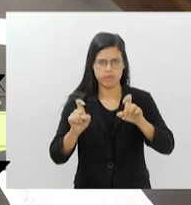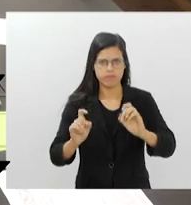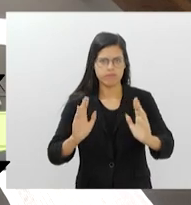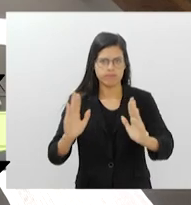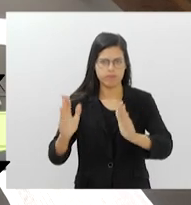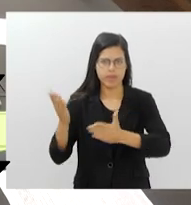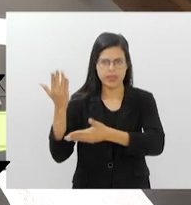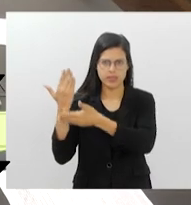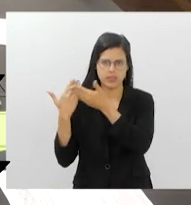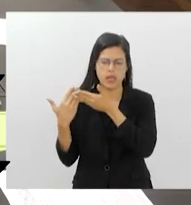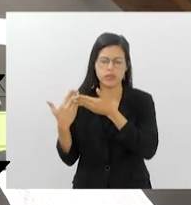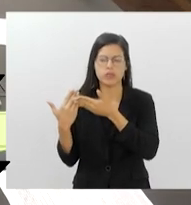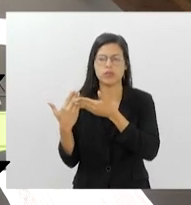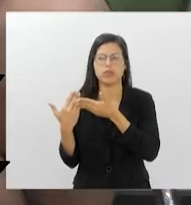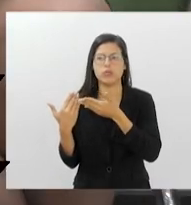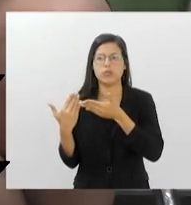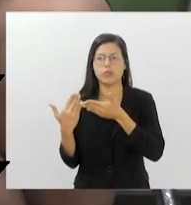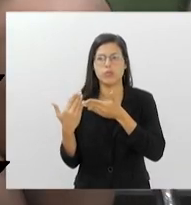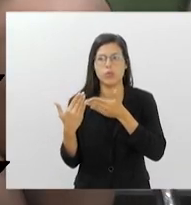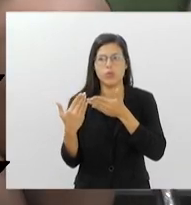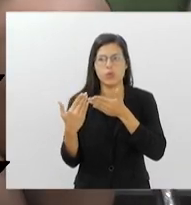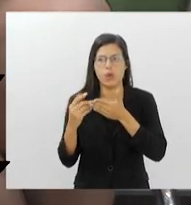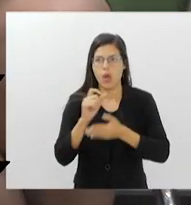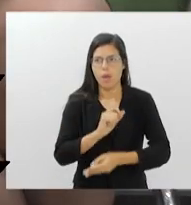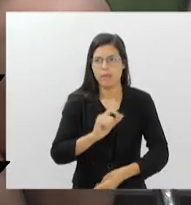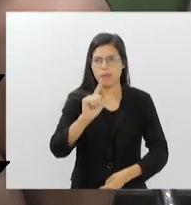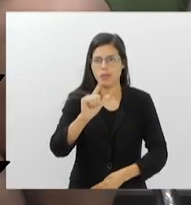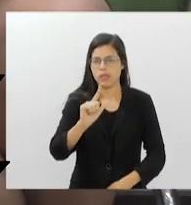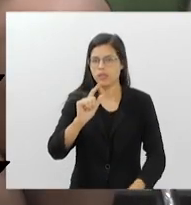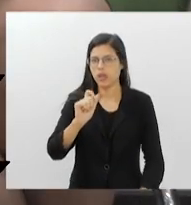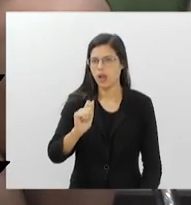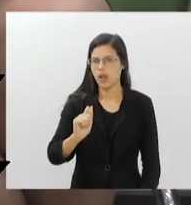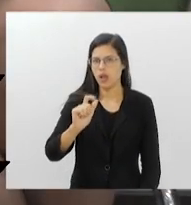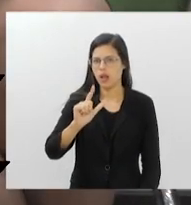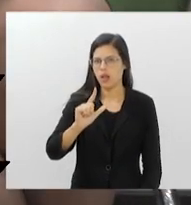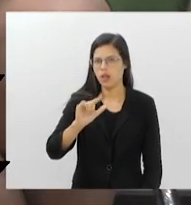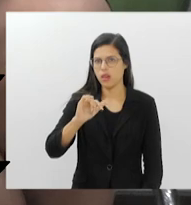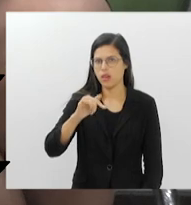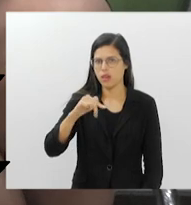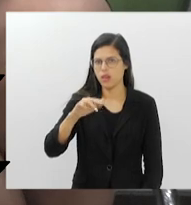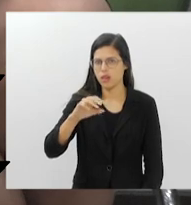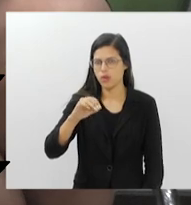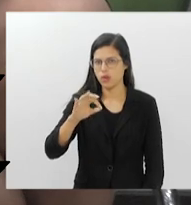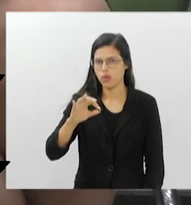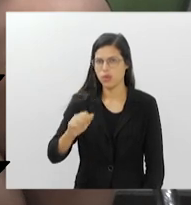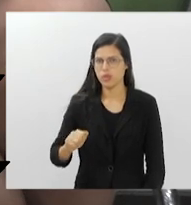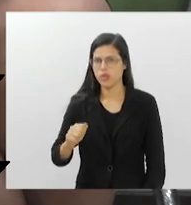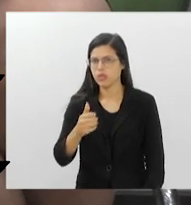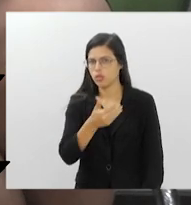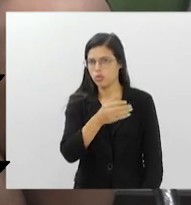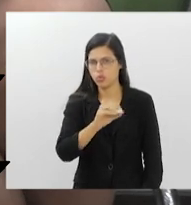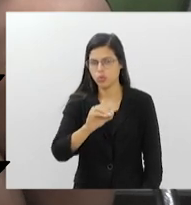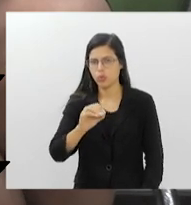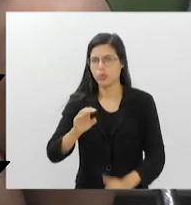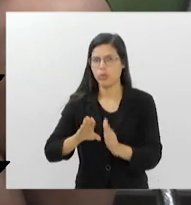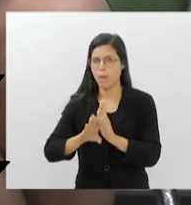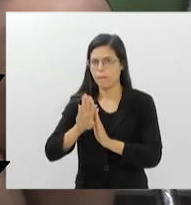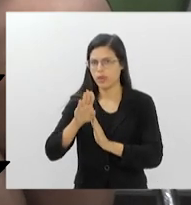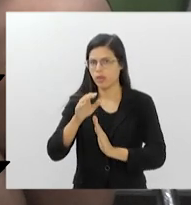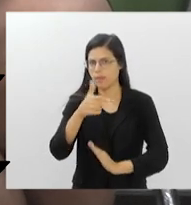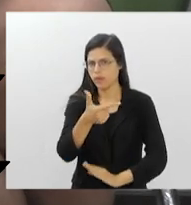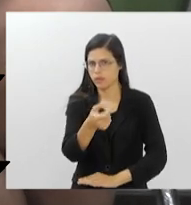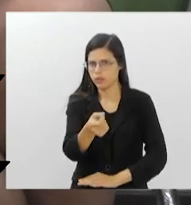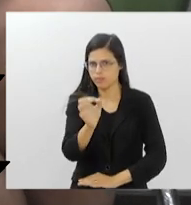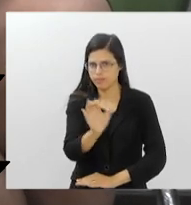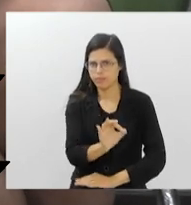passada foi aumentar a alíquota basal de 18 para 20% que trouxe uma